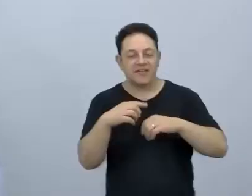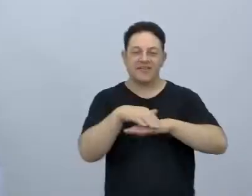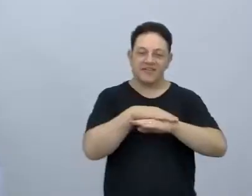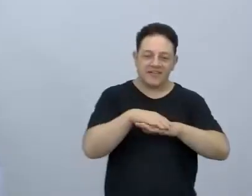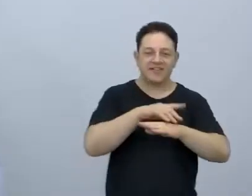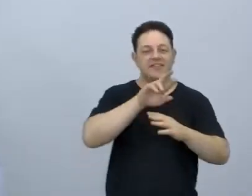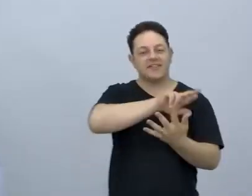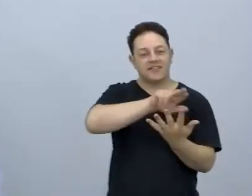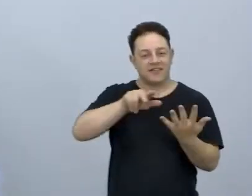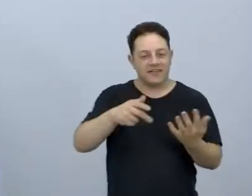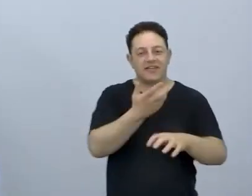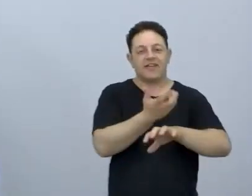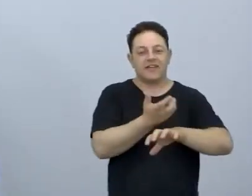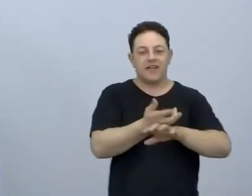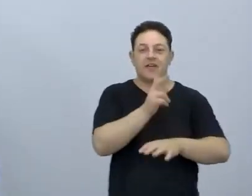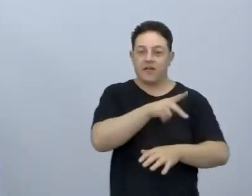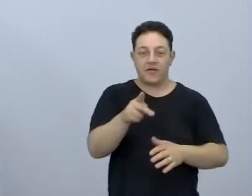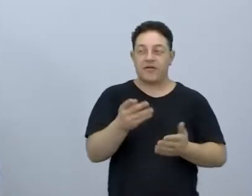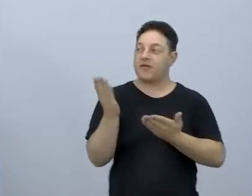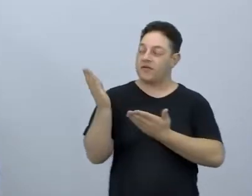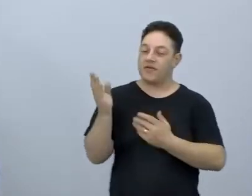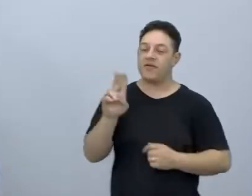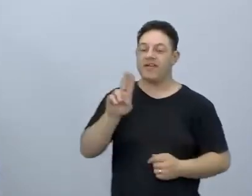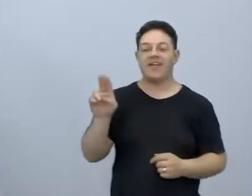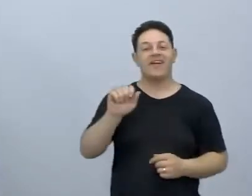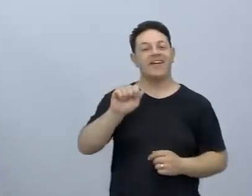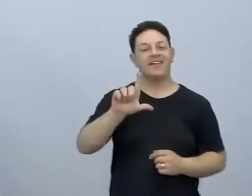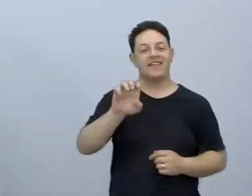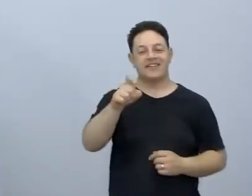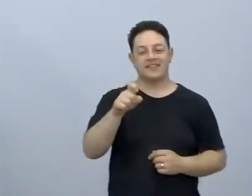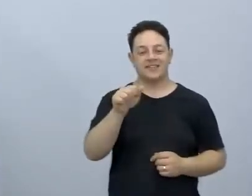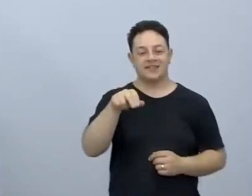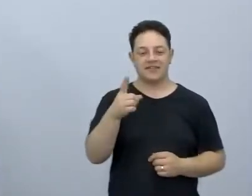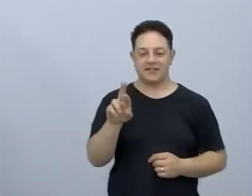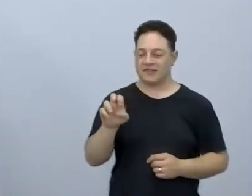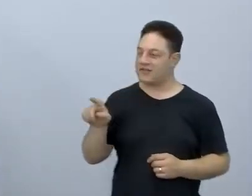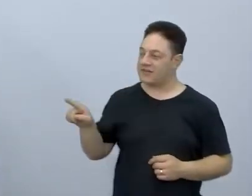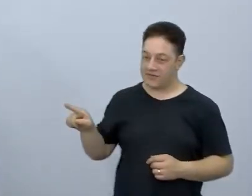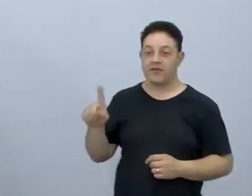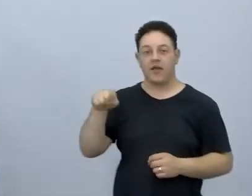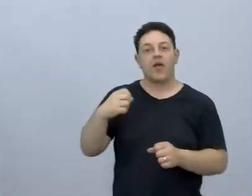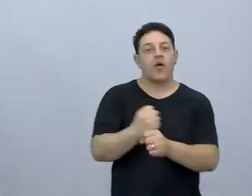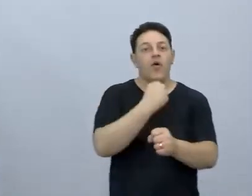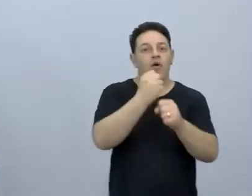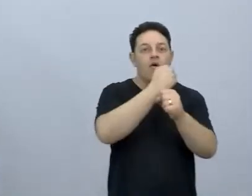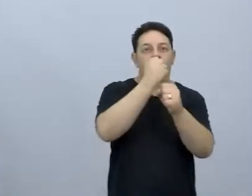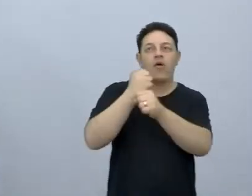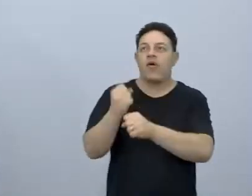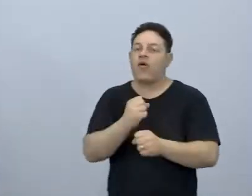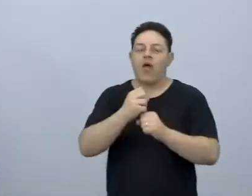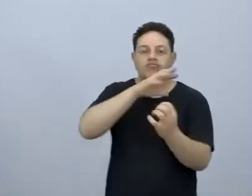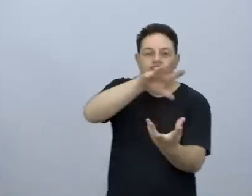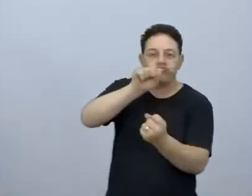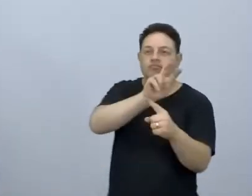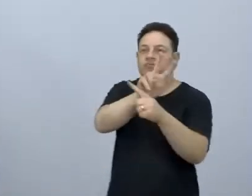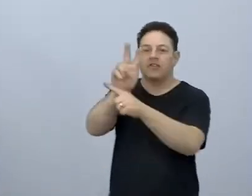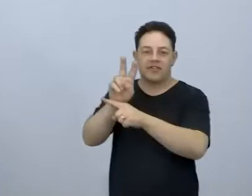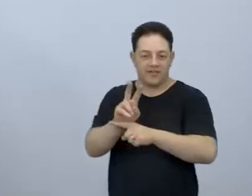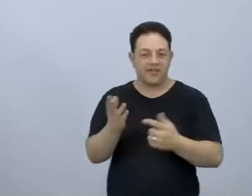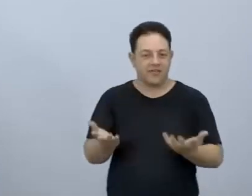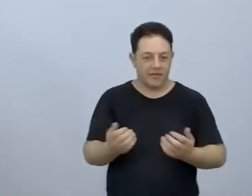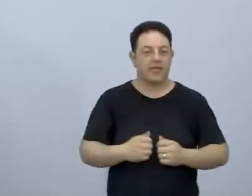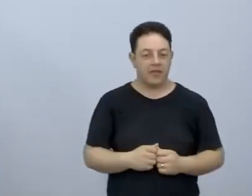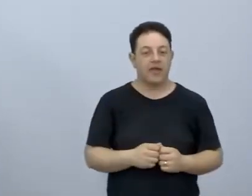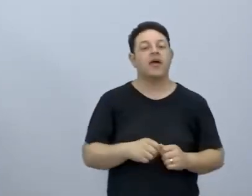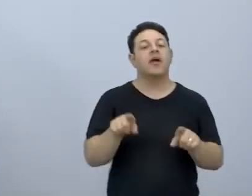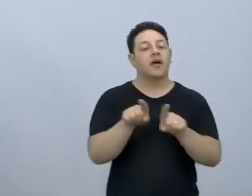comunidade escolar, eu sou o professor Alexandre, de construção sustentável, né? E para quem não